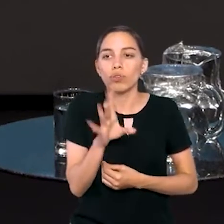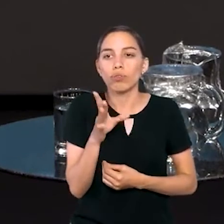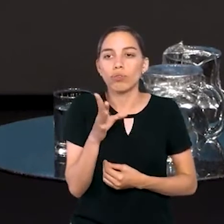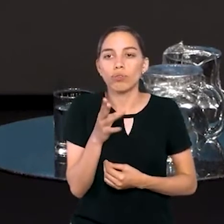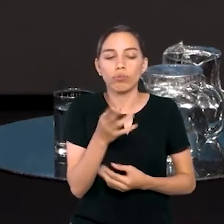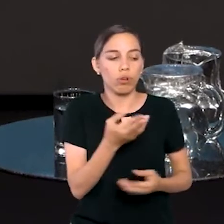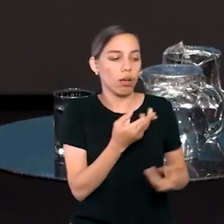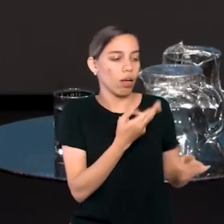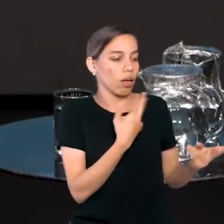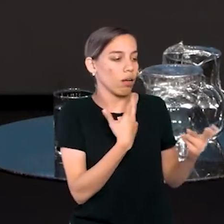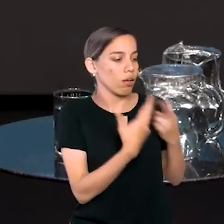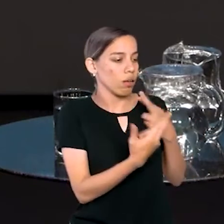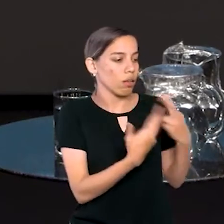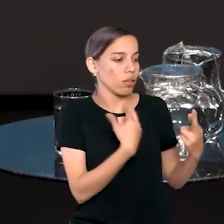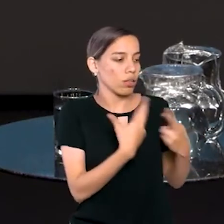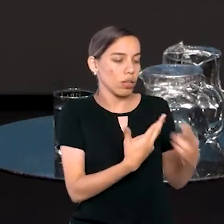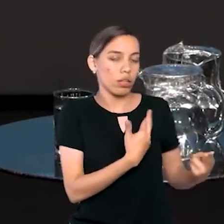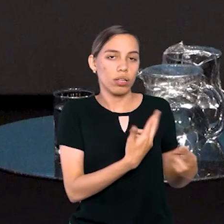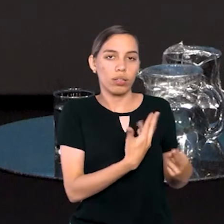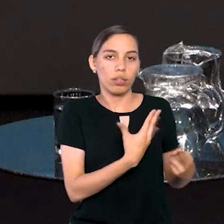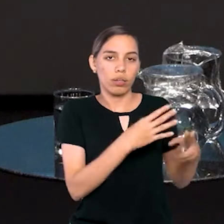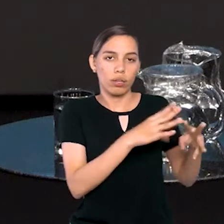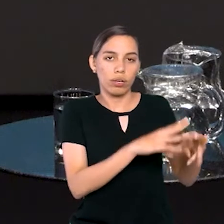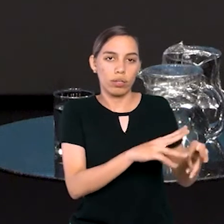essa magnífica Mãe Terra,